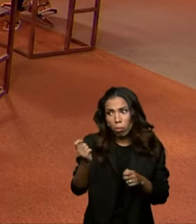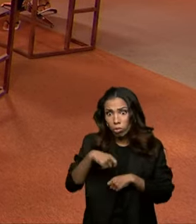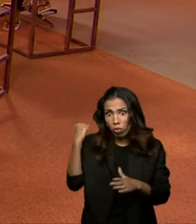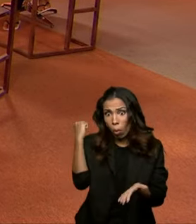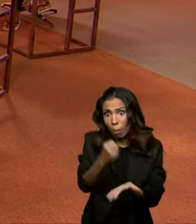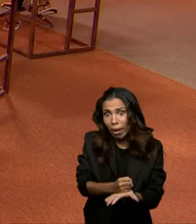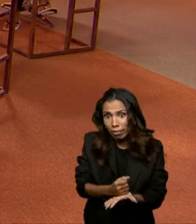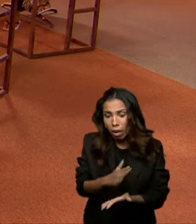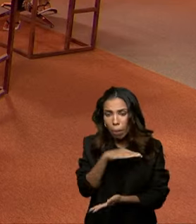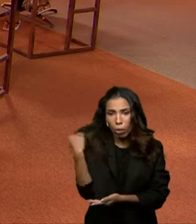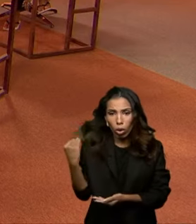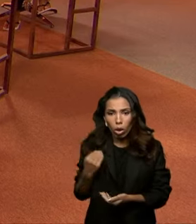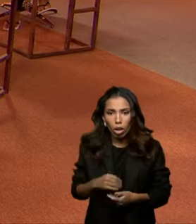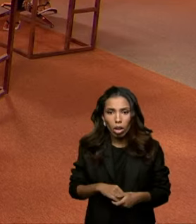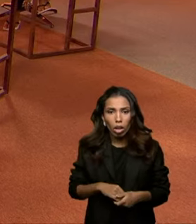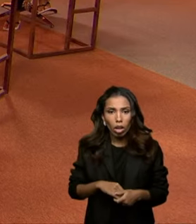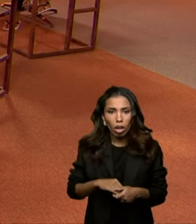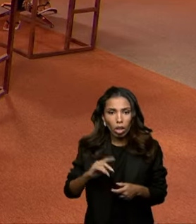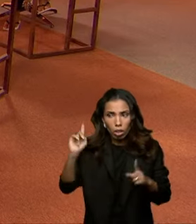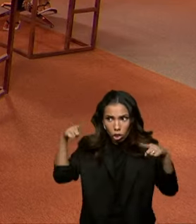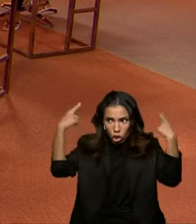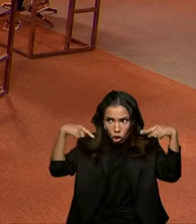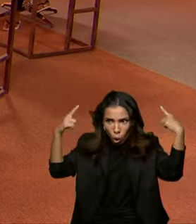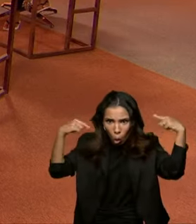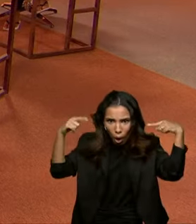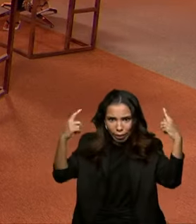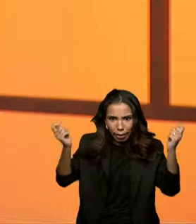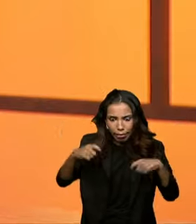morre. Pode ficar mais doido que a Dadá, por exemplo?